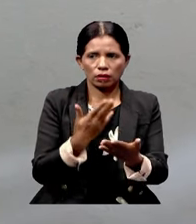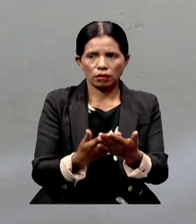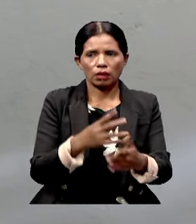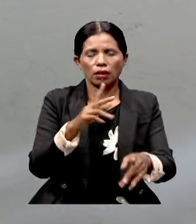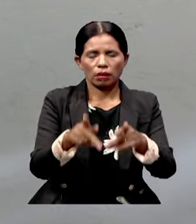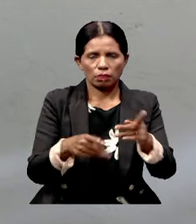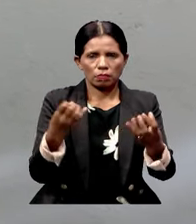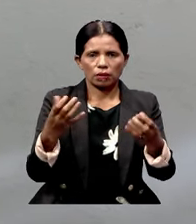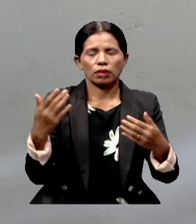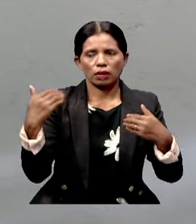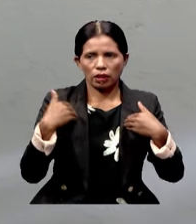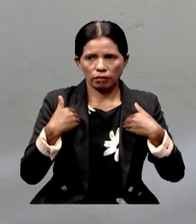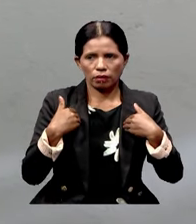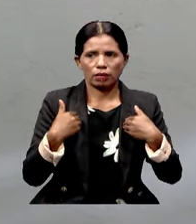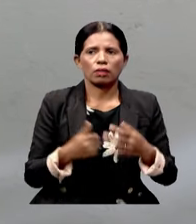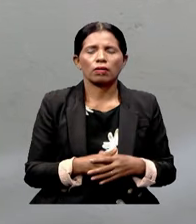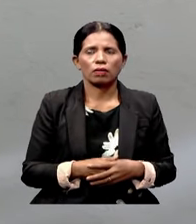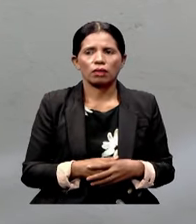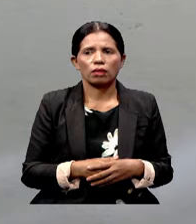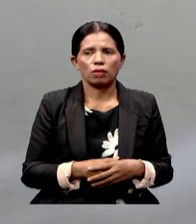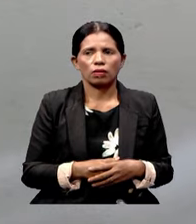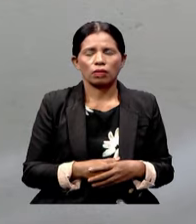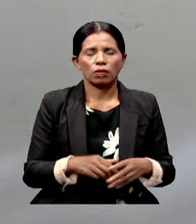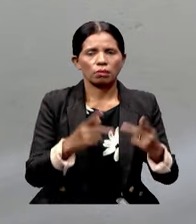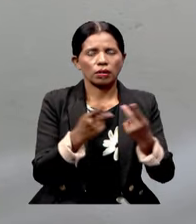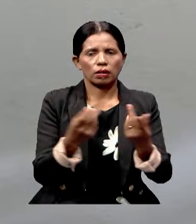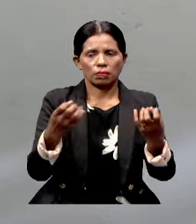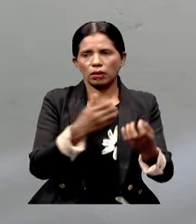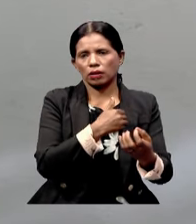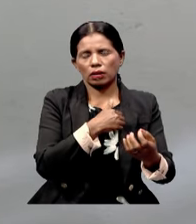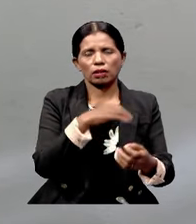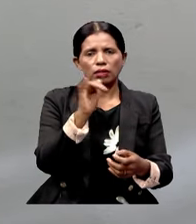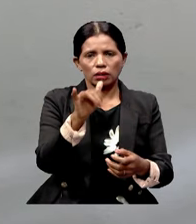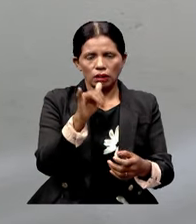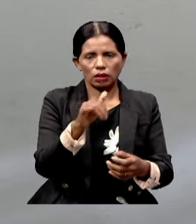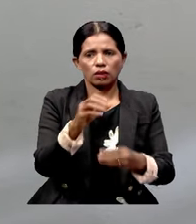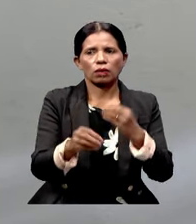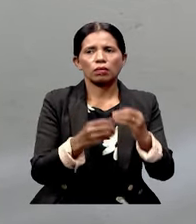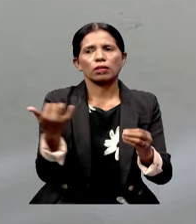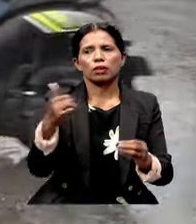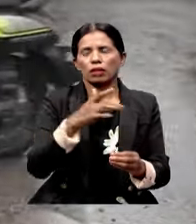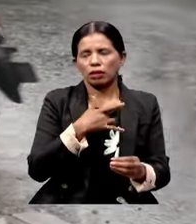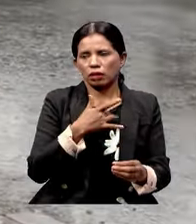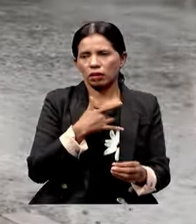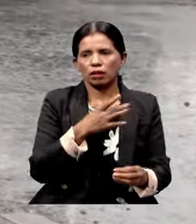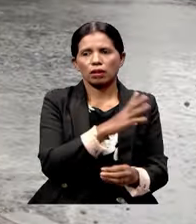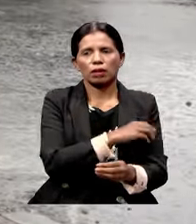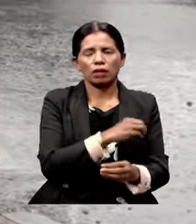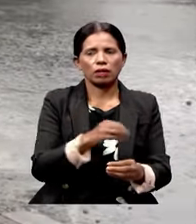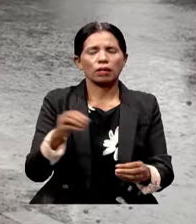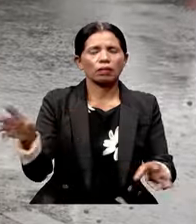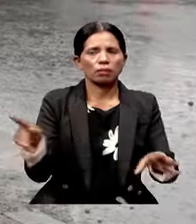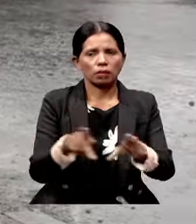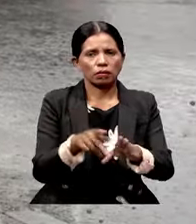si hela asa reklamas is si dok satisfeito tamba sira si dok sinti buat nende presensa toi